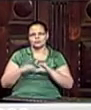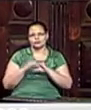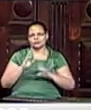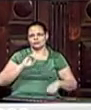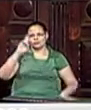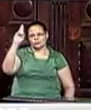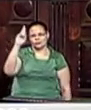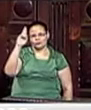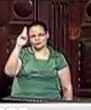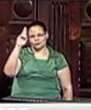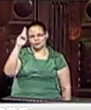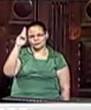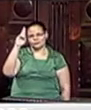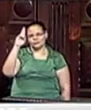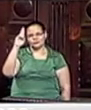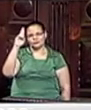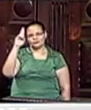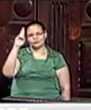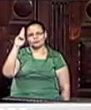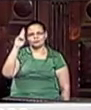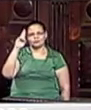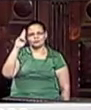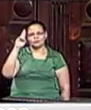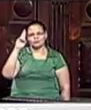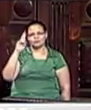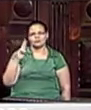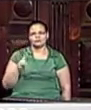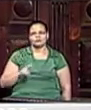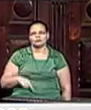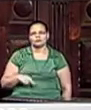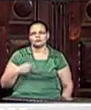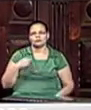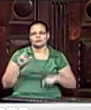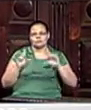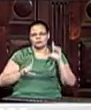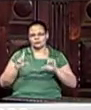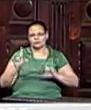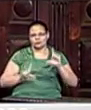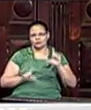liderada exatamente pelo Sistema Globo,